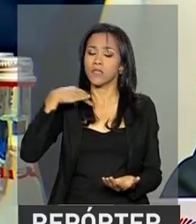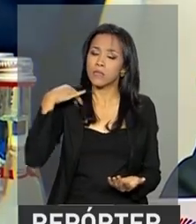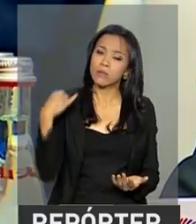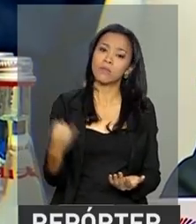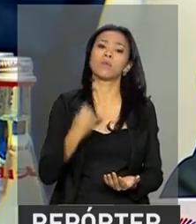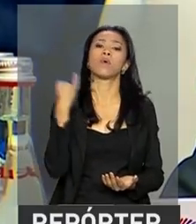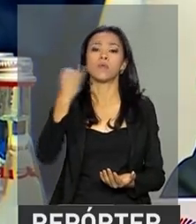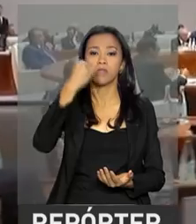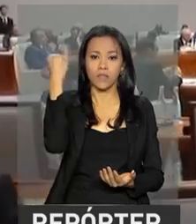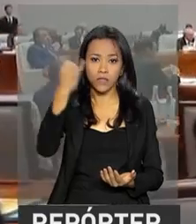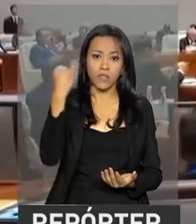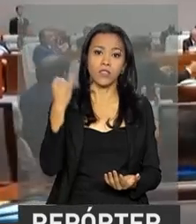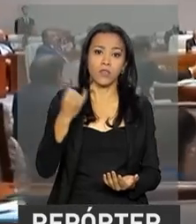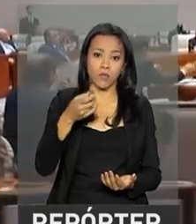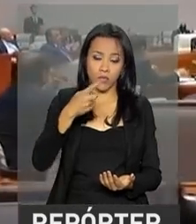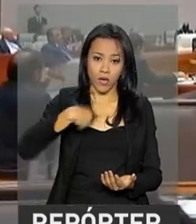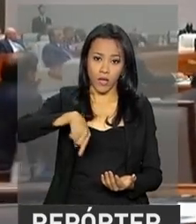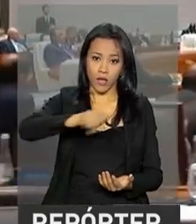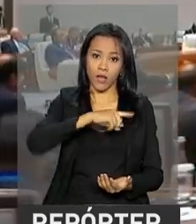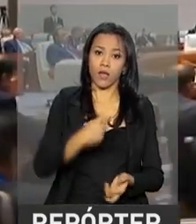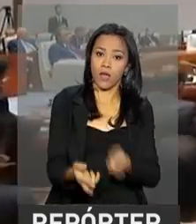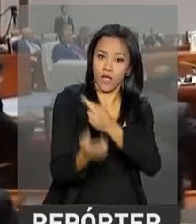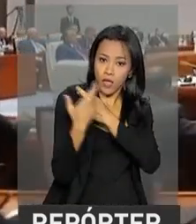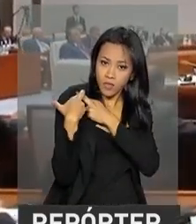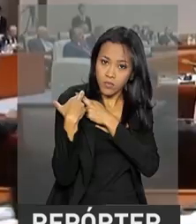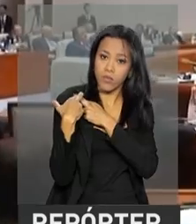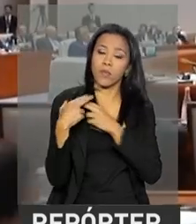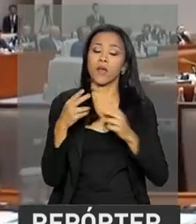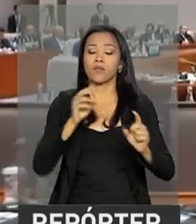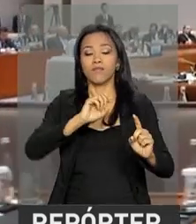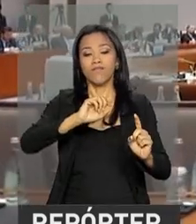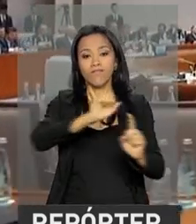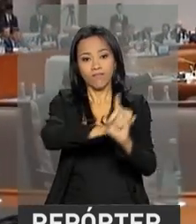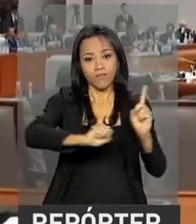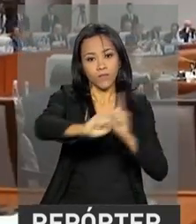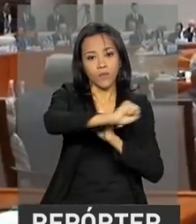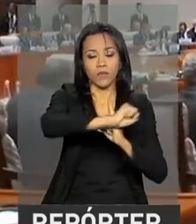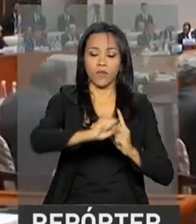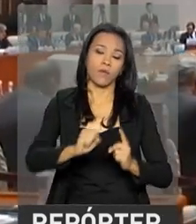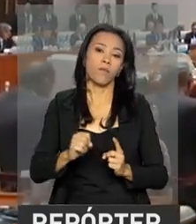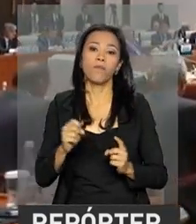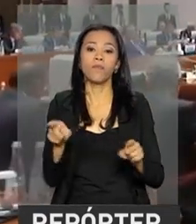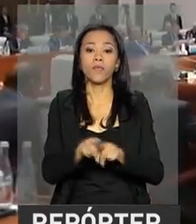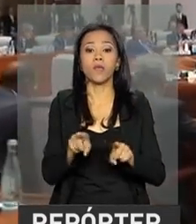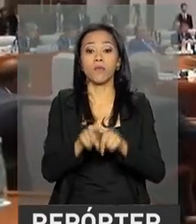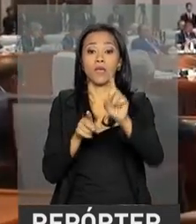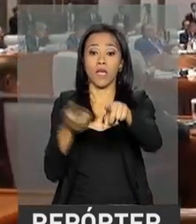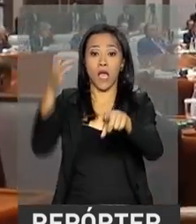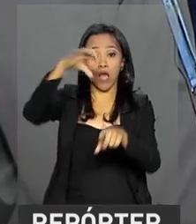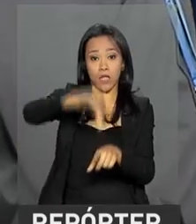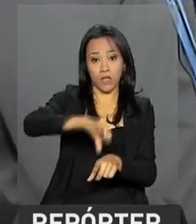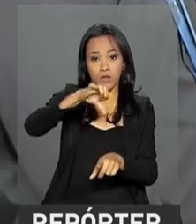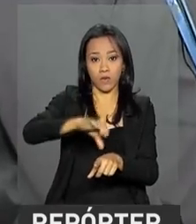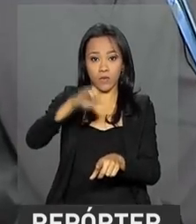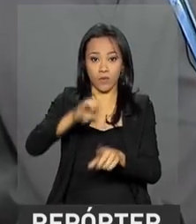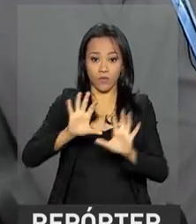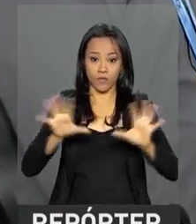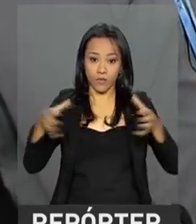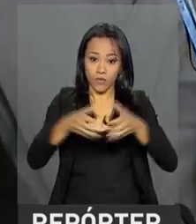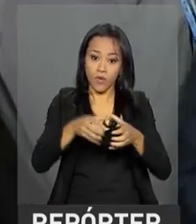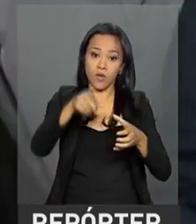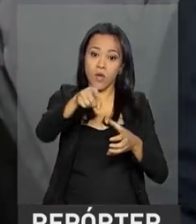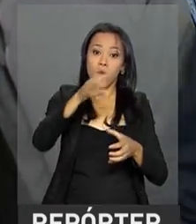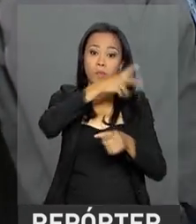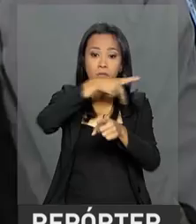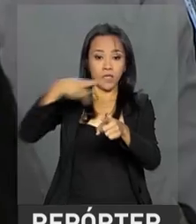exercício da responsabilidade social. Já sobre os resultados da 9ª cúpula do BRICS na China, o presidente Michel